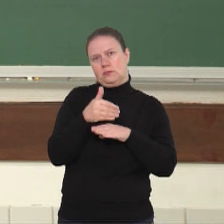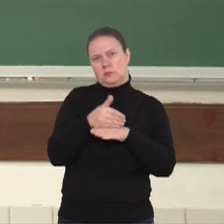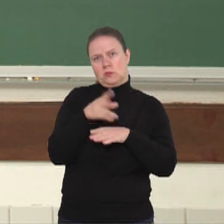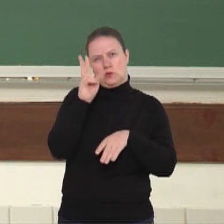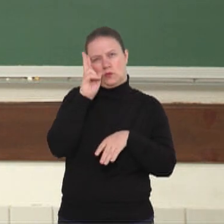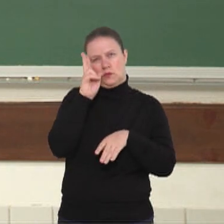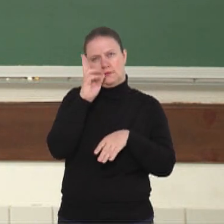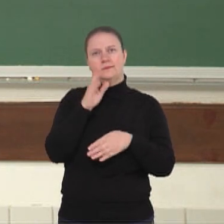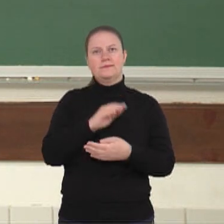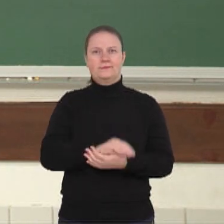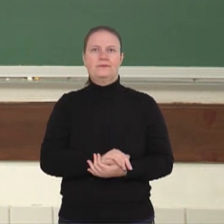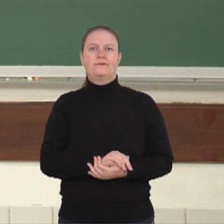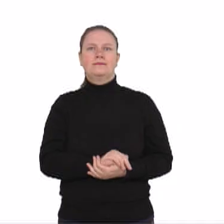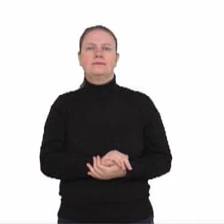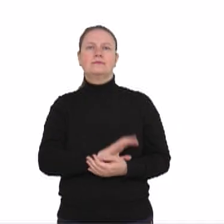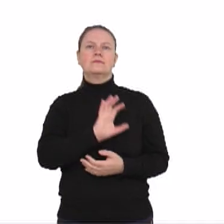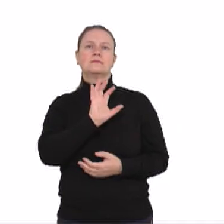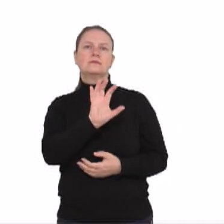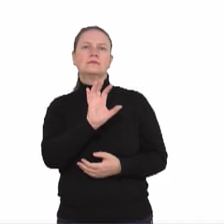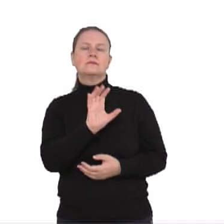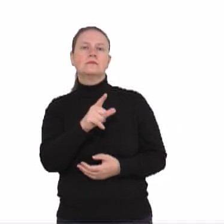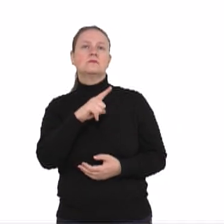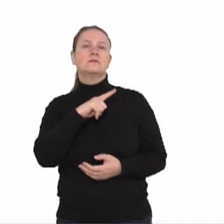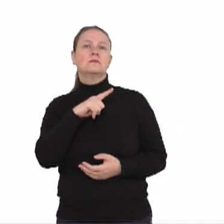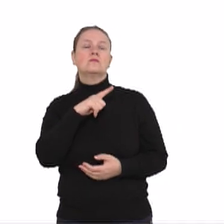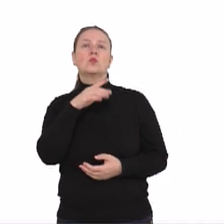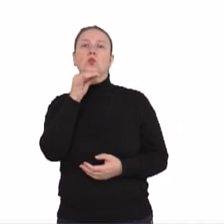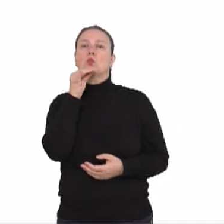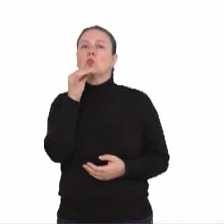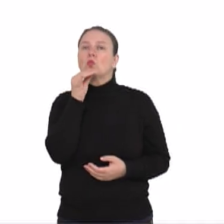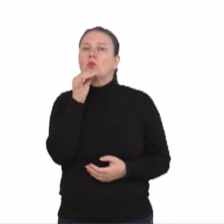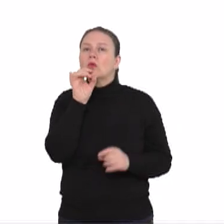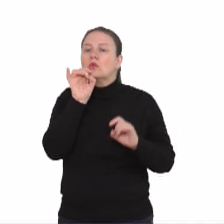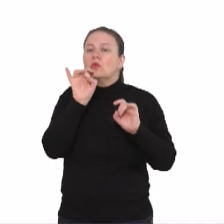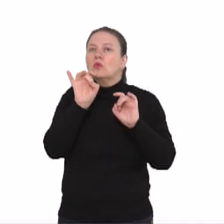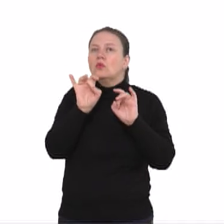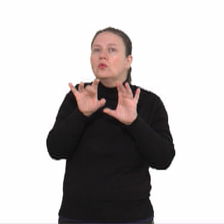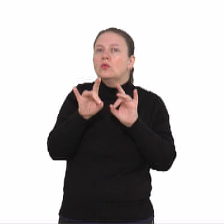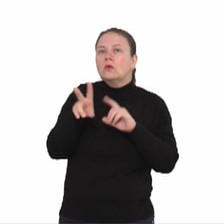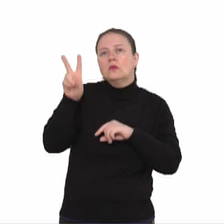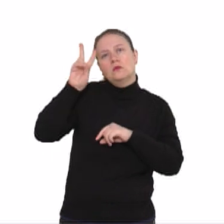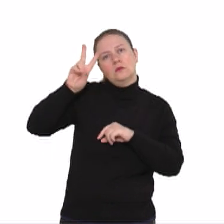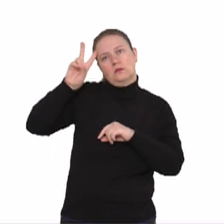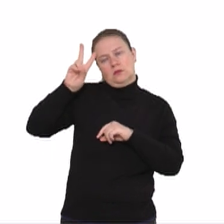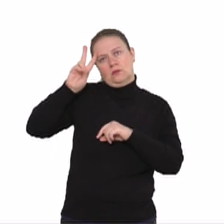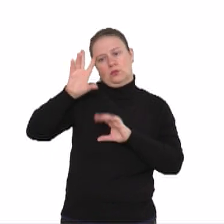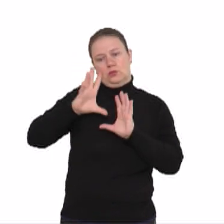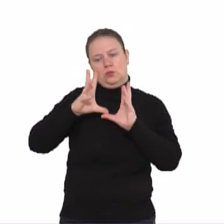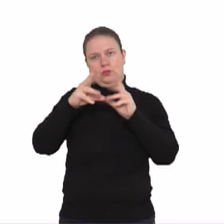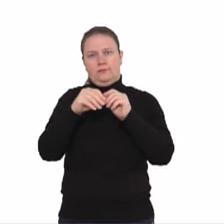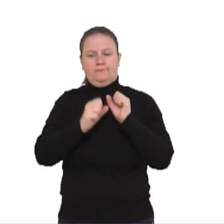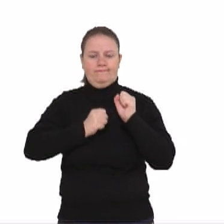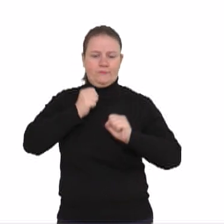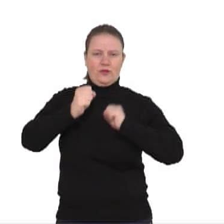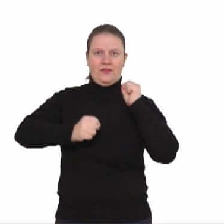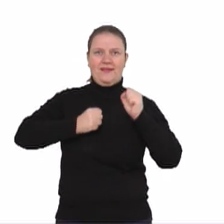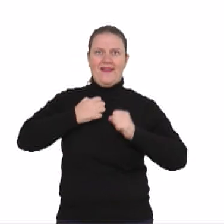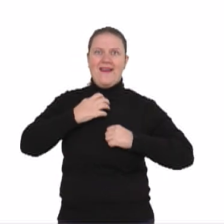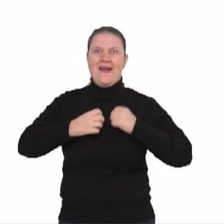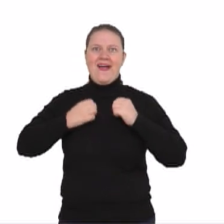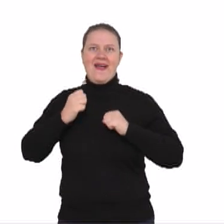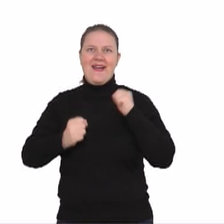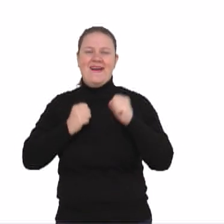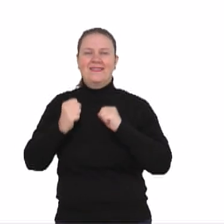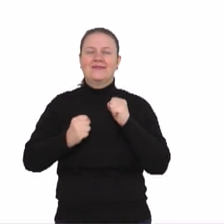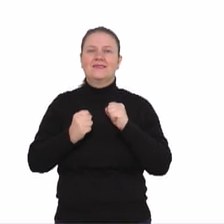relembrando. Bom, então assim a gente tem aqui esse exemplo, só lembrando, todos correram entusiasmados a maratona. Quem